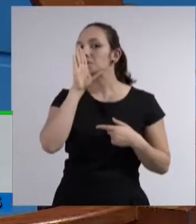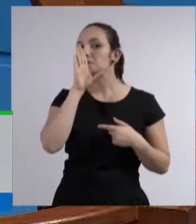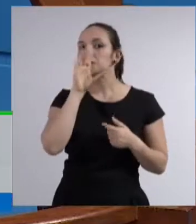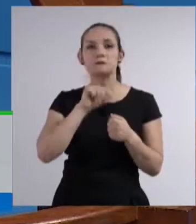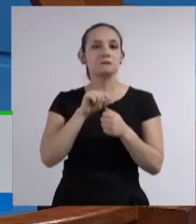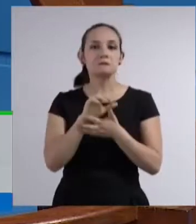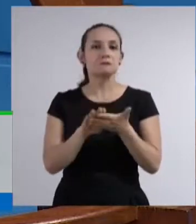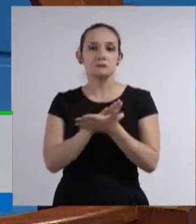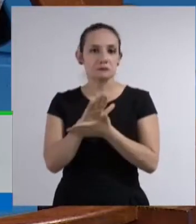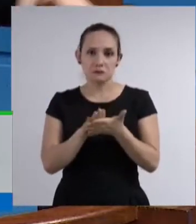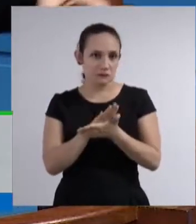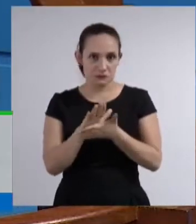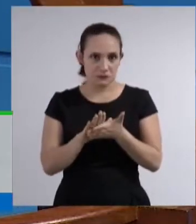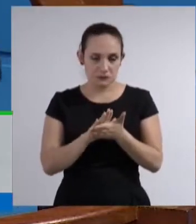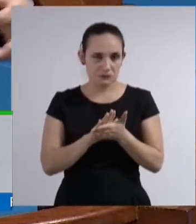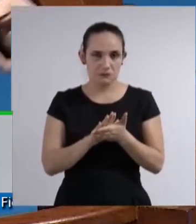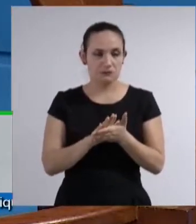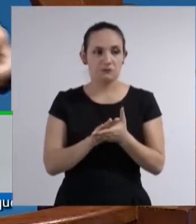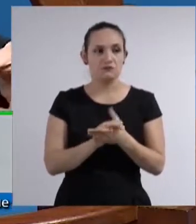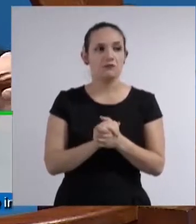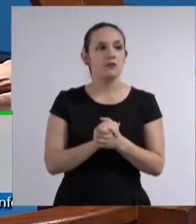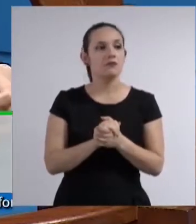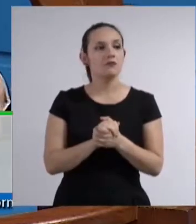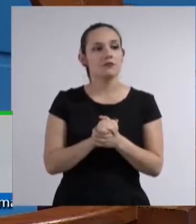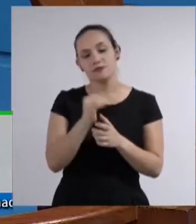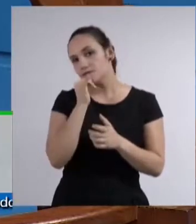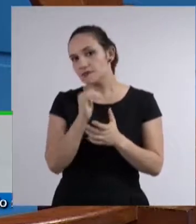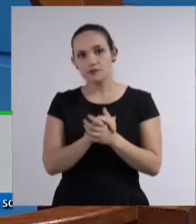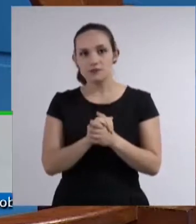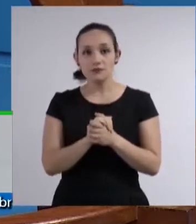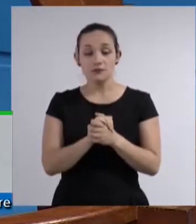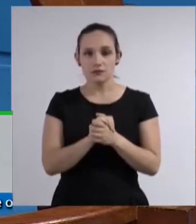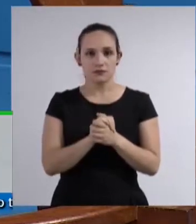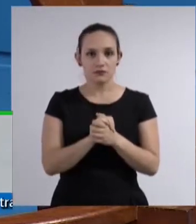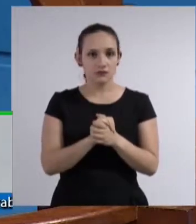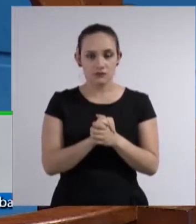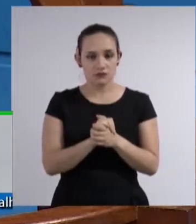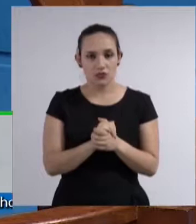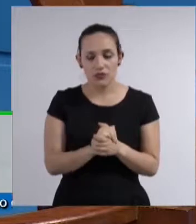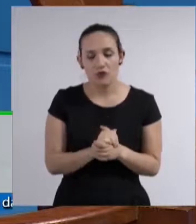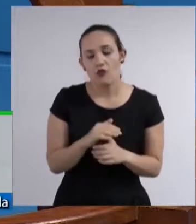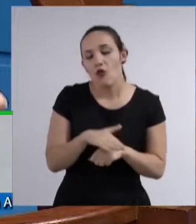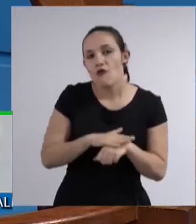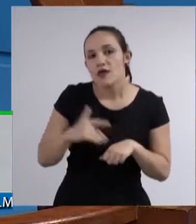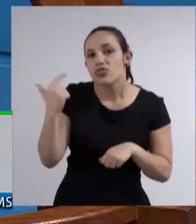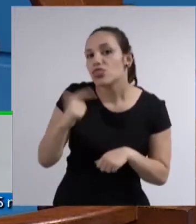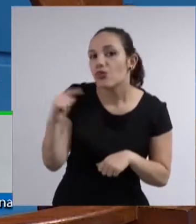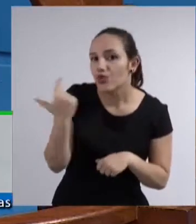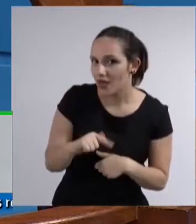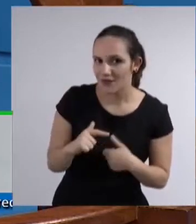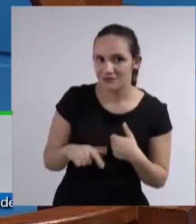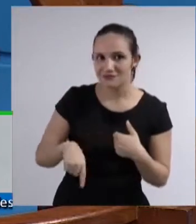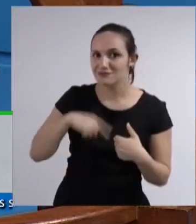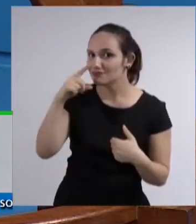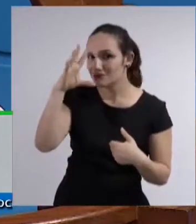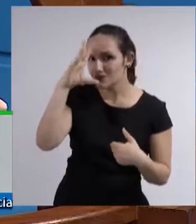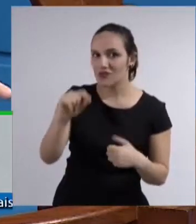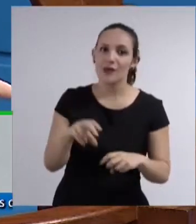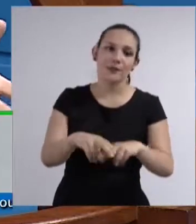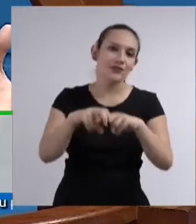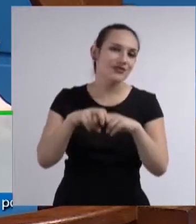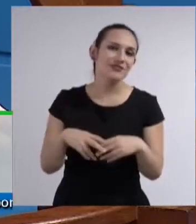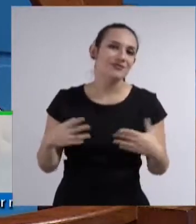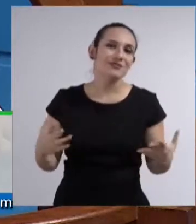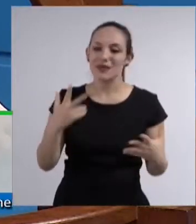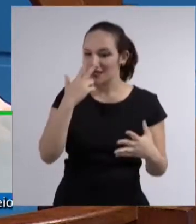de fazer, acionar essa comissão, intermediar uma negociação para evitar uma situação,